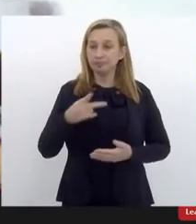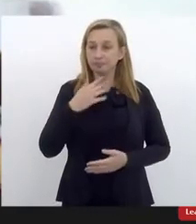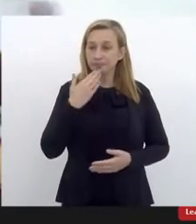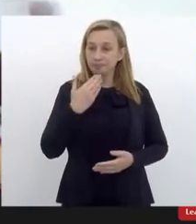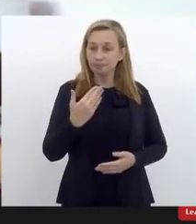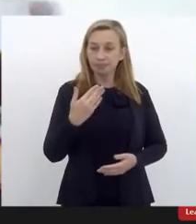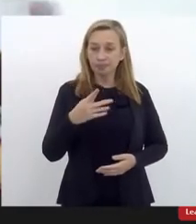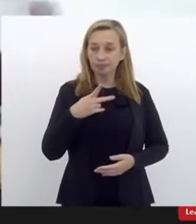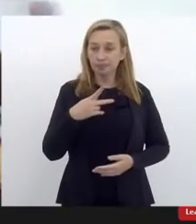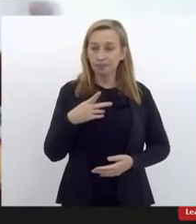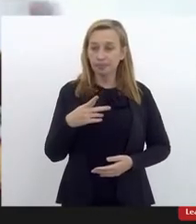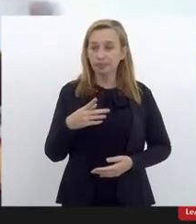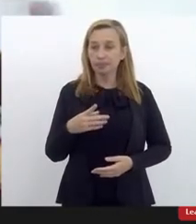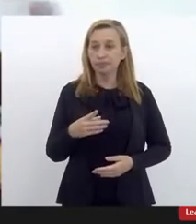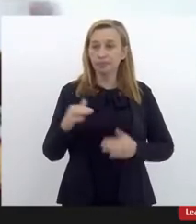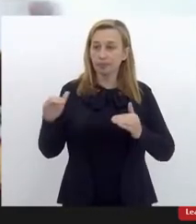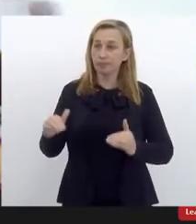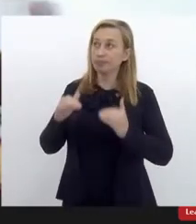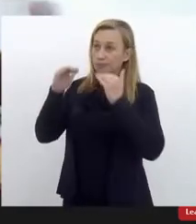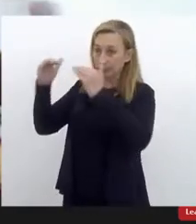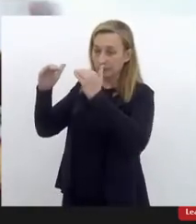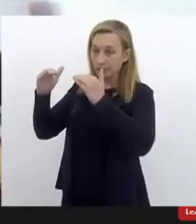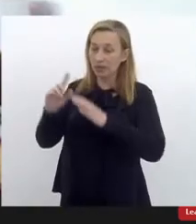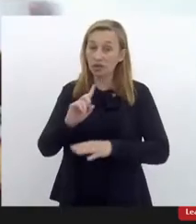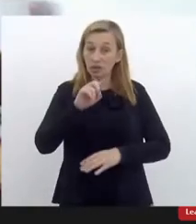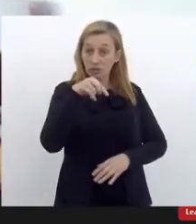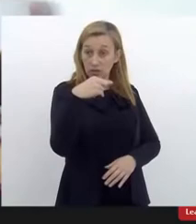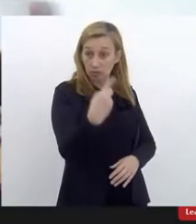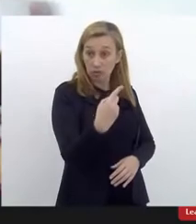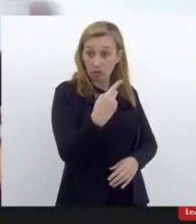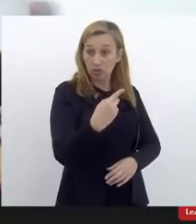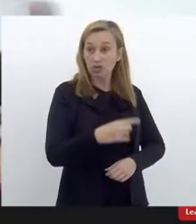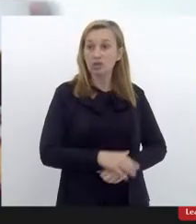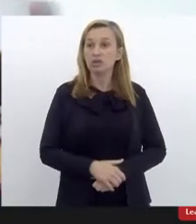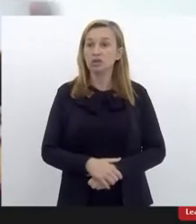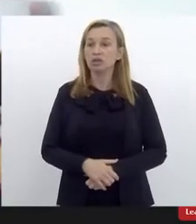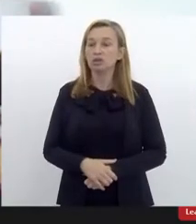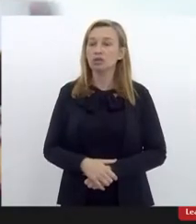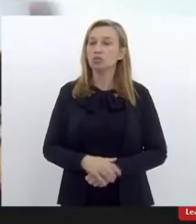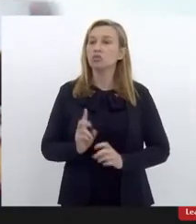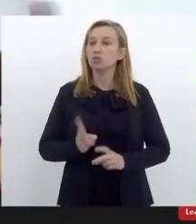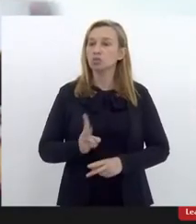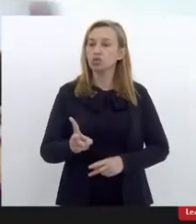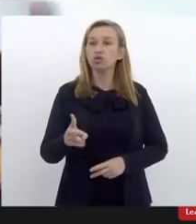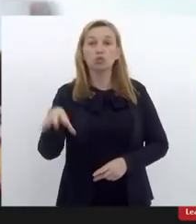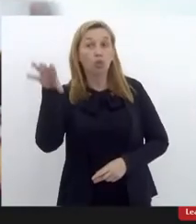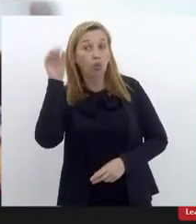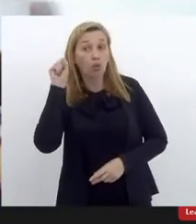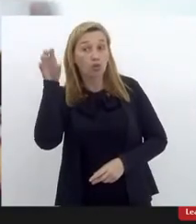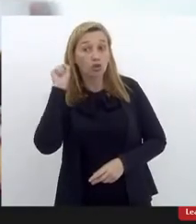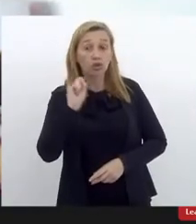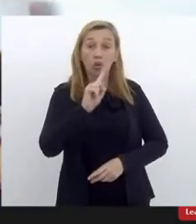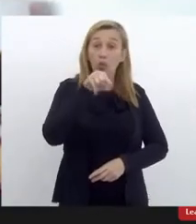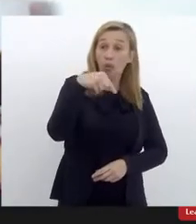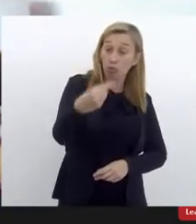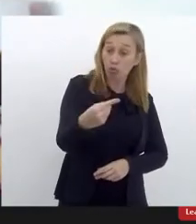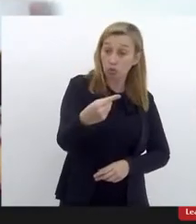palavra para a Vossa Senhoria, e aí, na sequência, a gente continua ouvindo